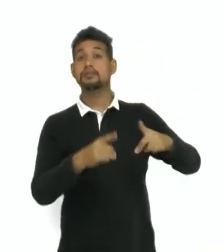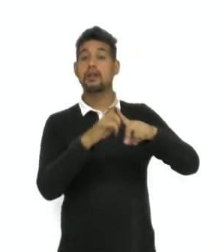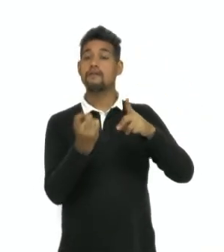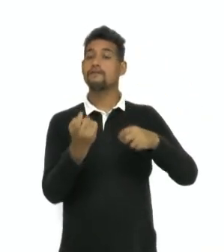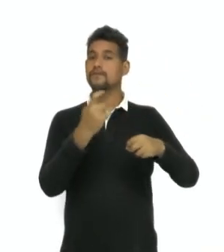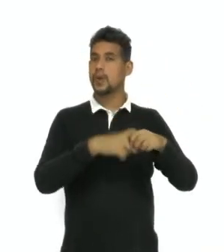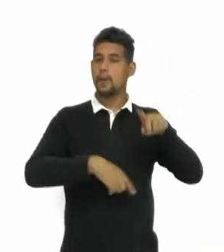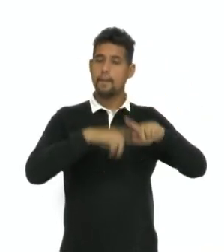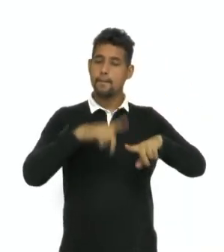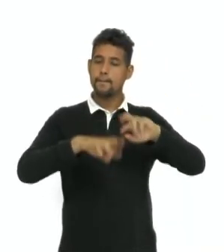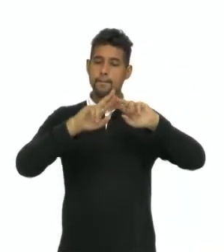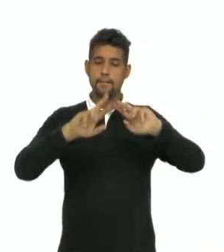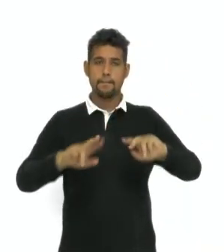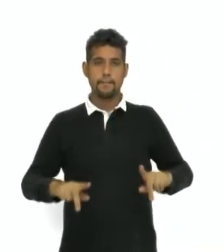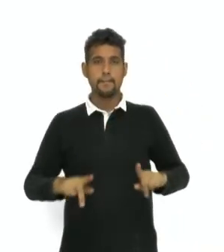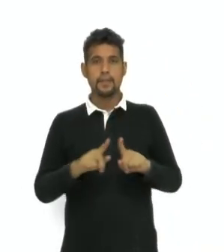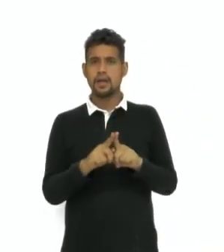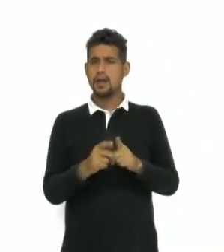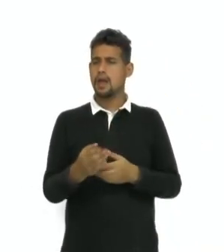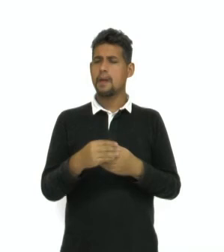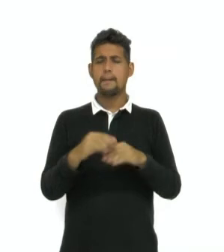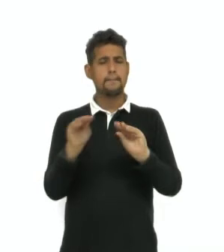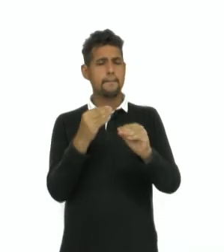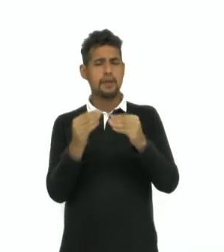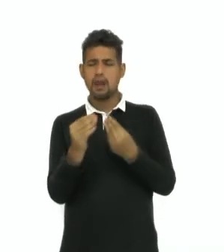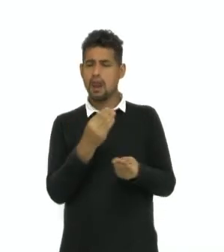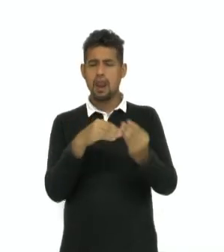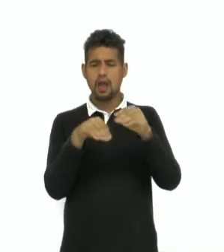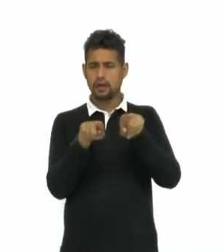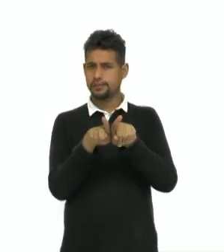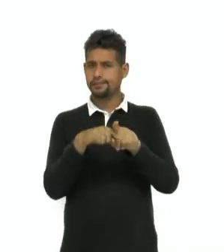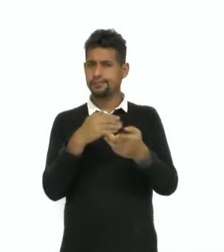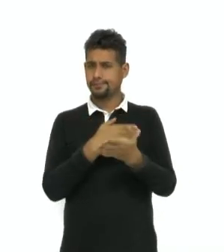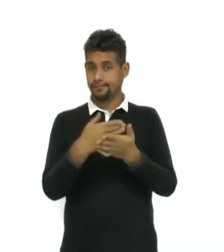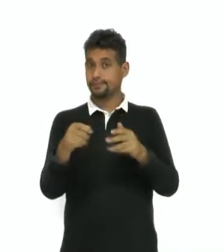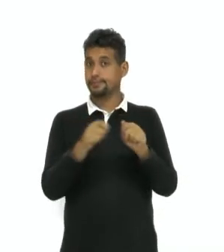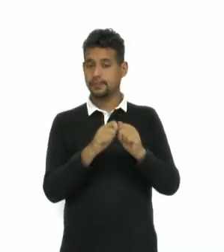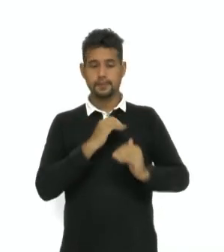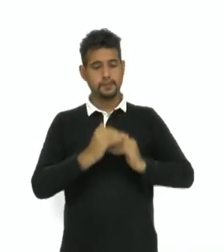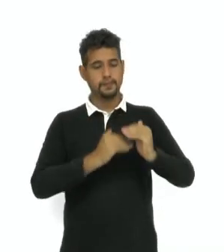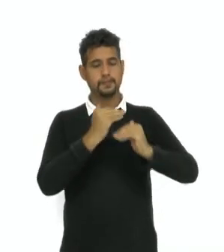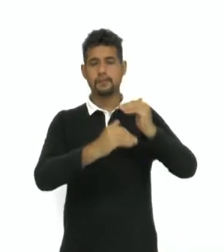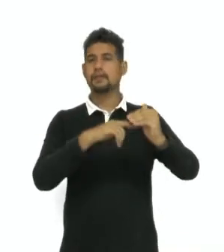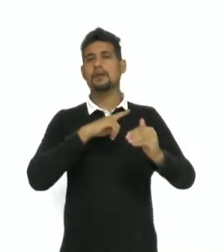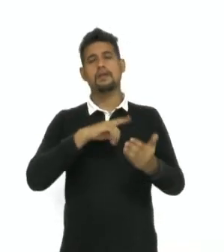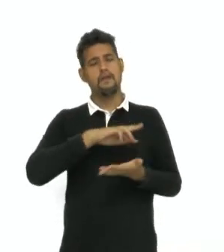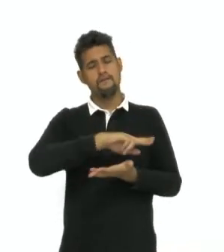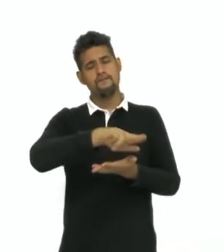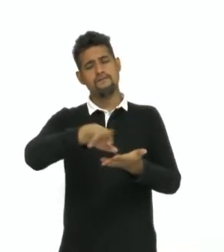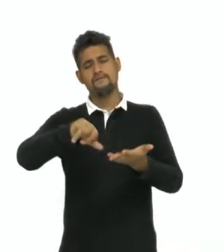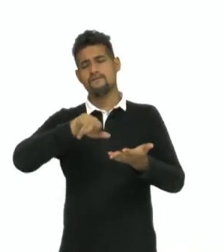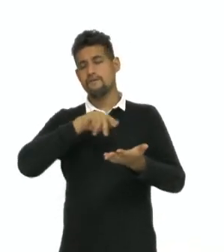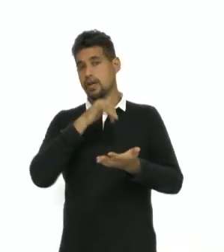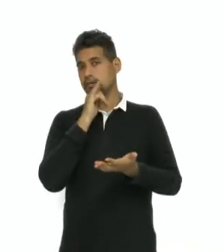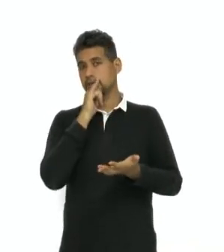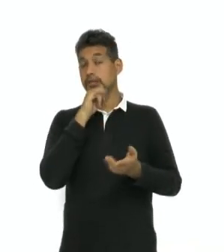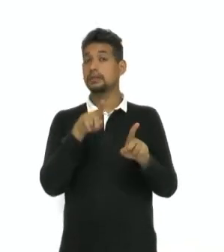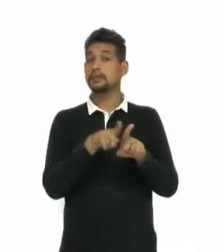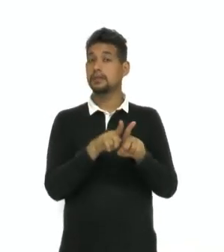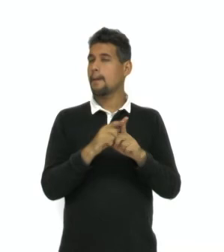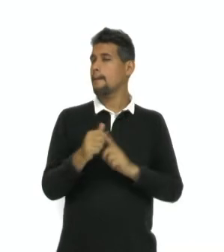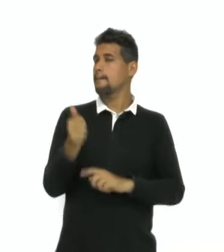retorno de produtos, embalagens ou materiais ao seu centro produtivo. O processo existe em vários exemplos, como na indústria